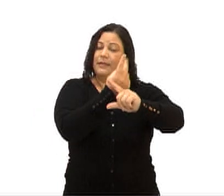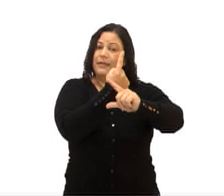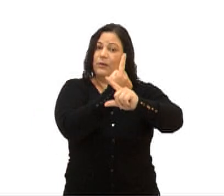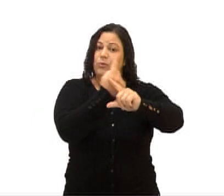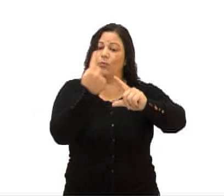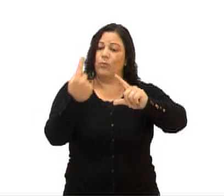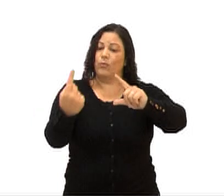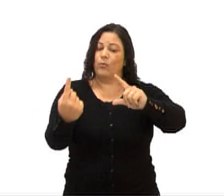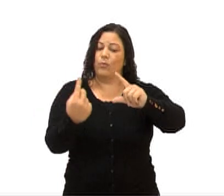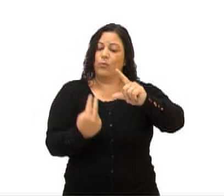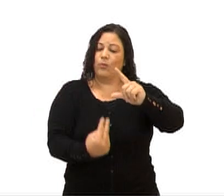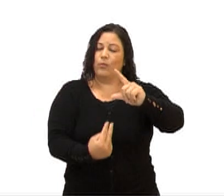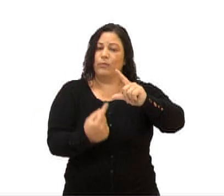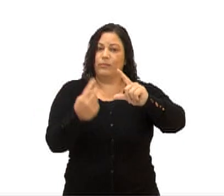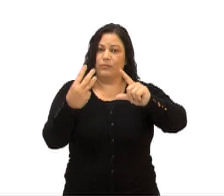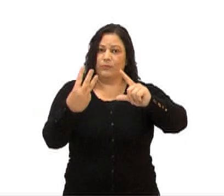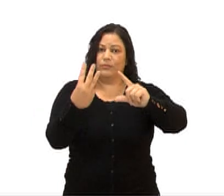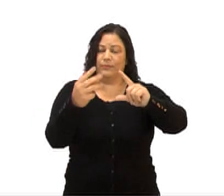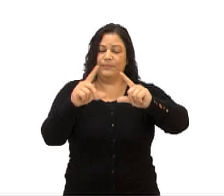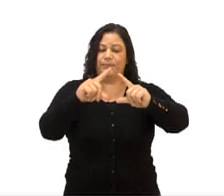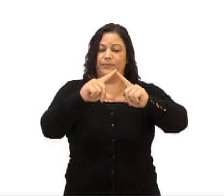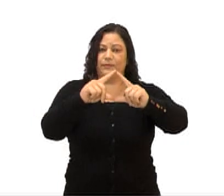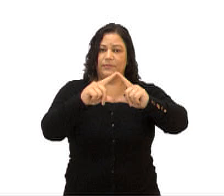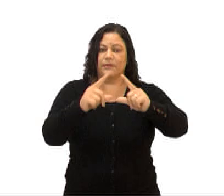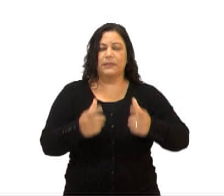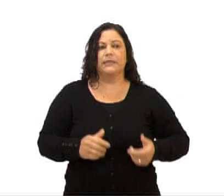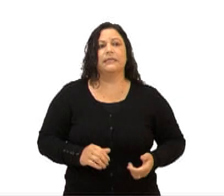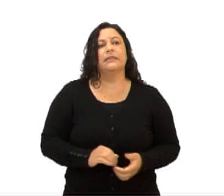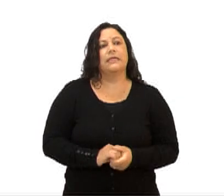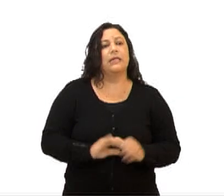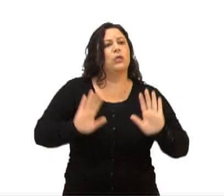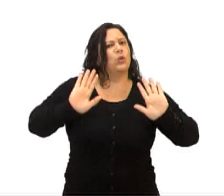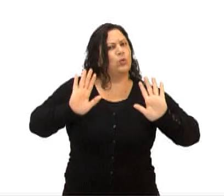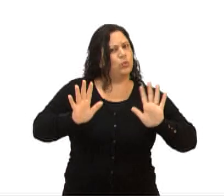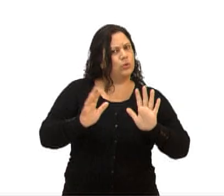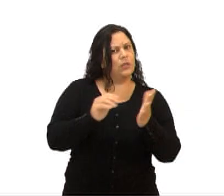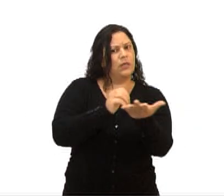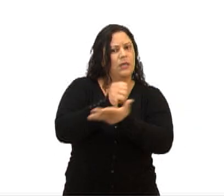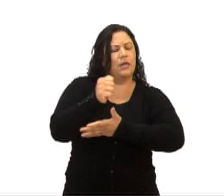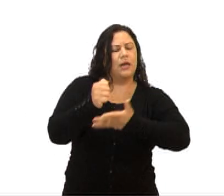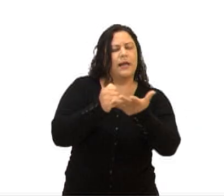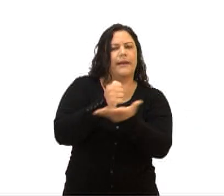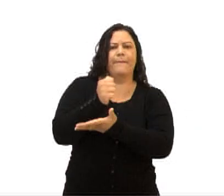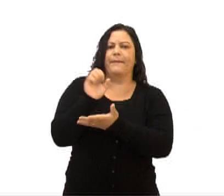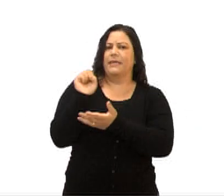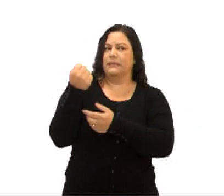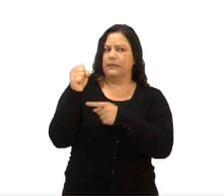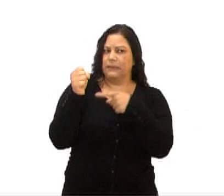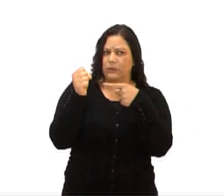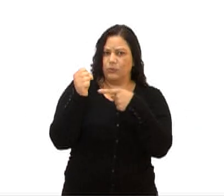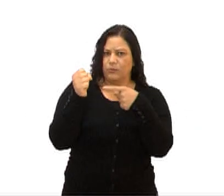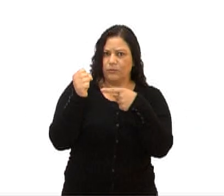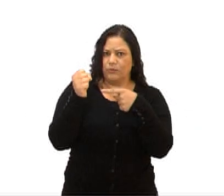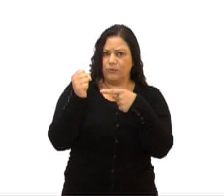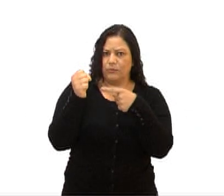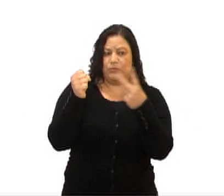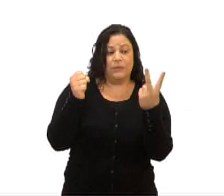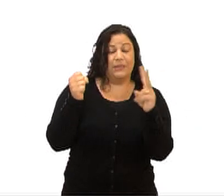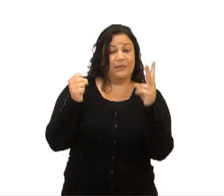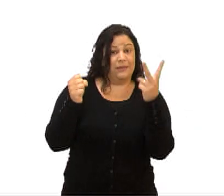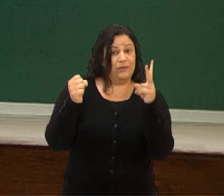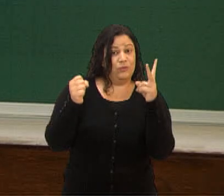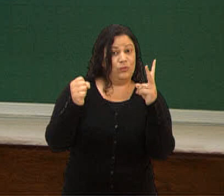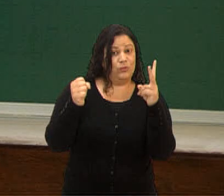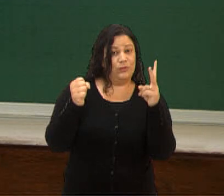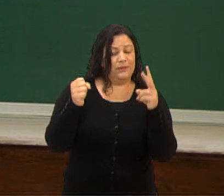Já está definido na figura. Já a base de uma delas mede 8 e as duas delas medem 5. Lembram que